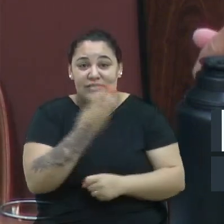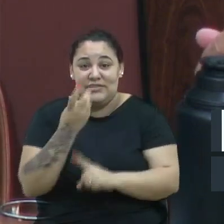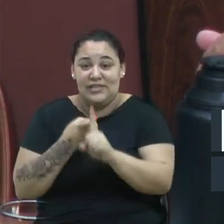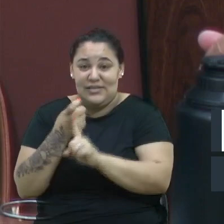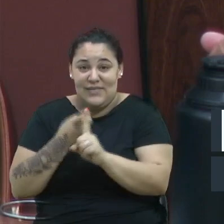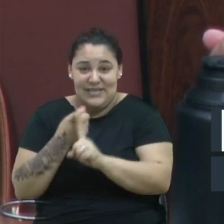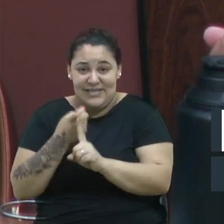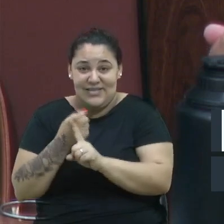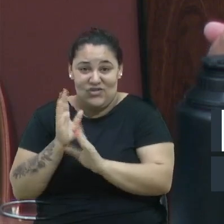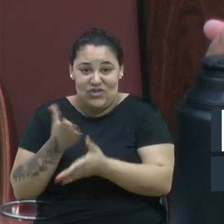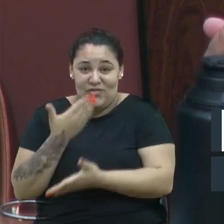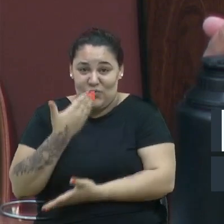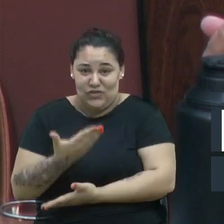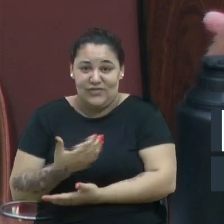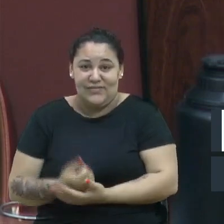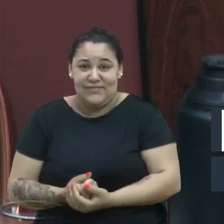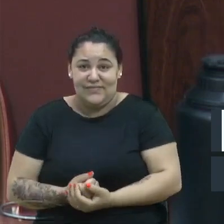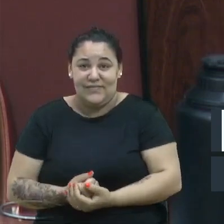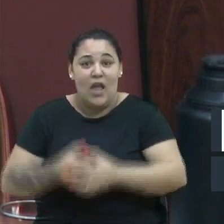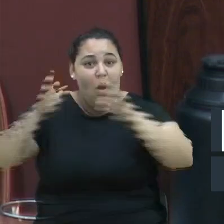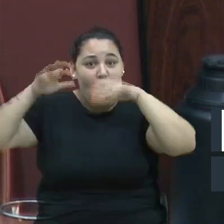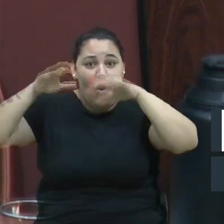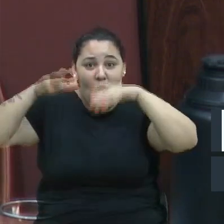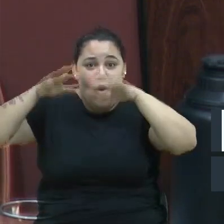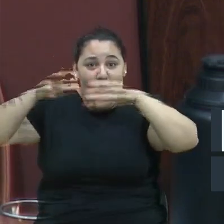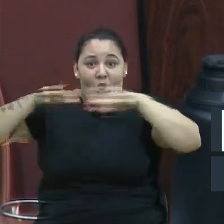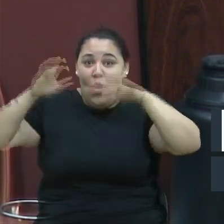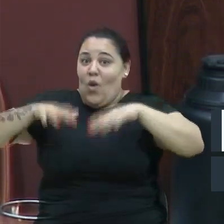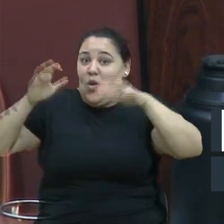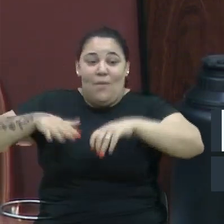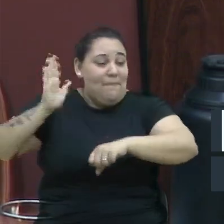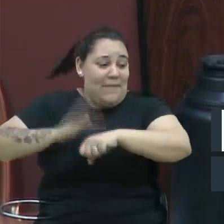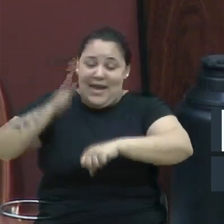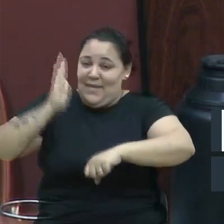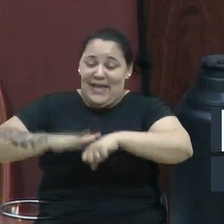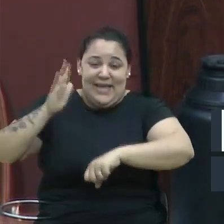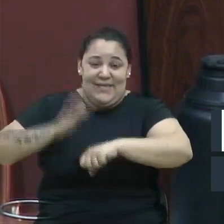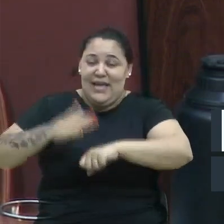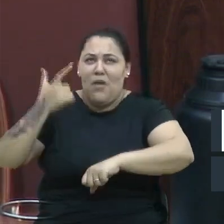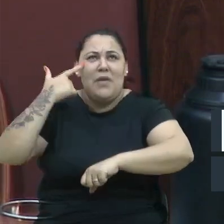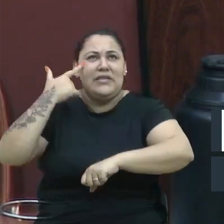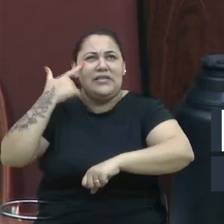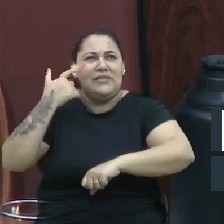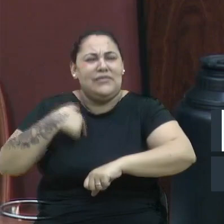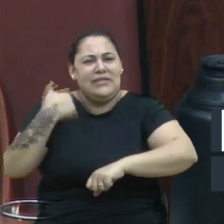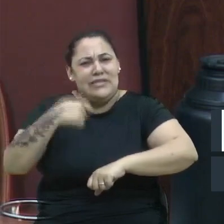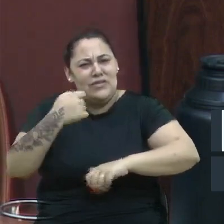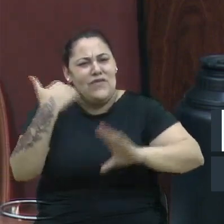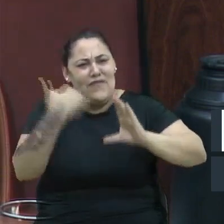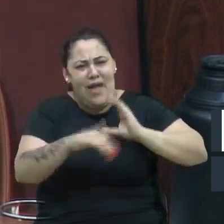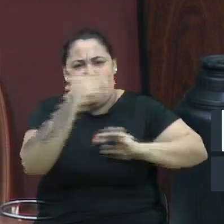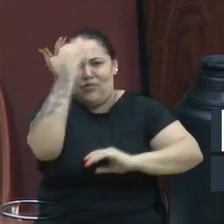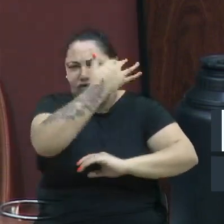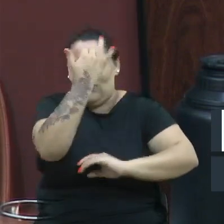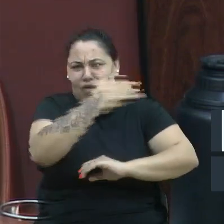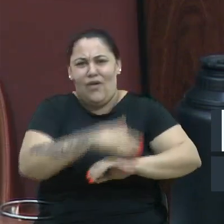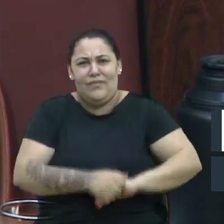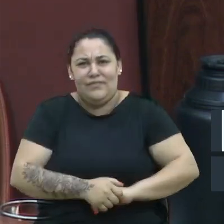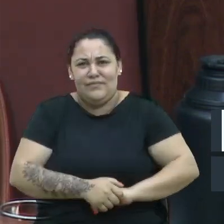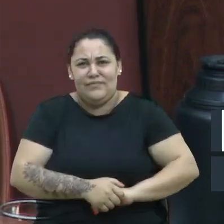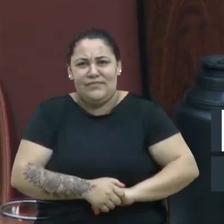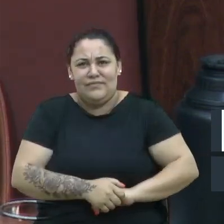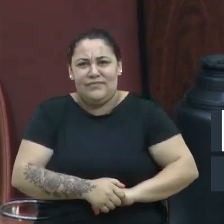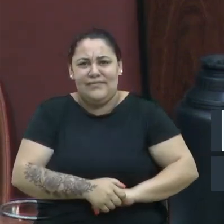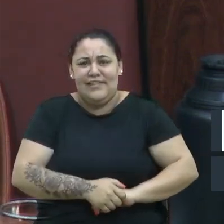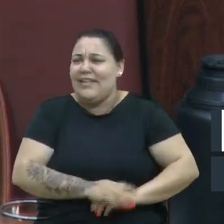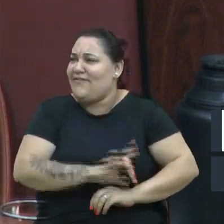vez mais. Aí agora eu pensei o seguinte, eu vou ter que mandar uma mensagem para o prefeito que vai para a